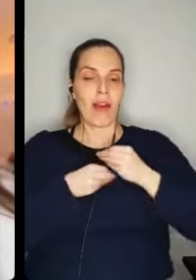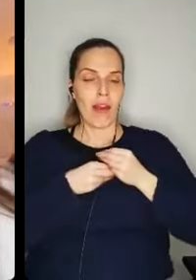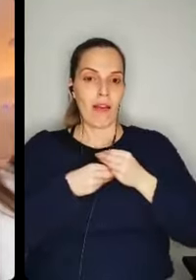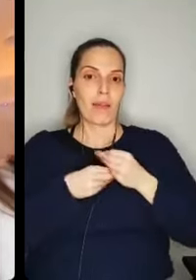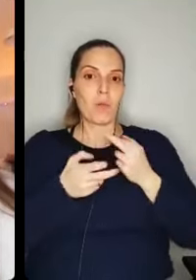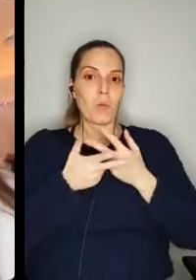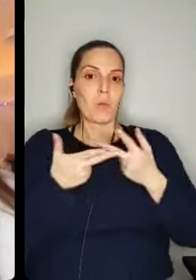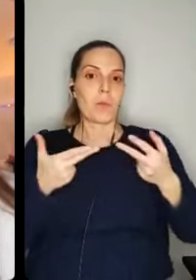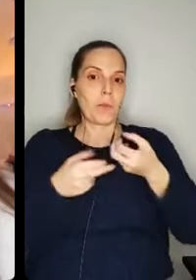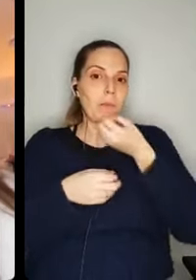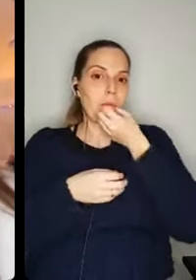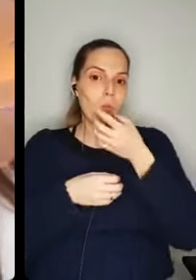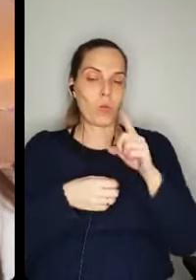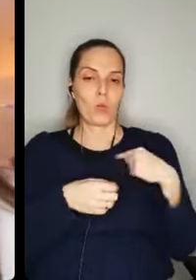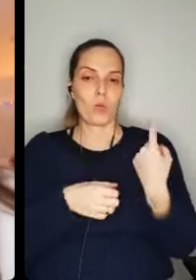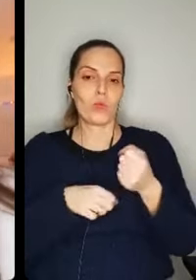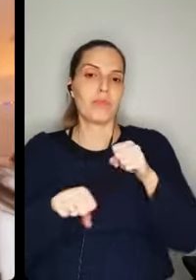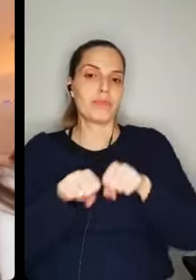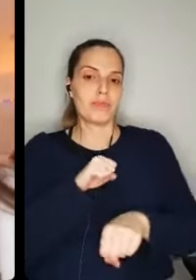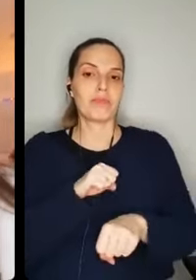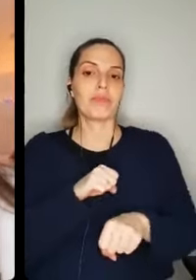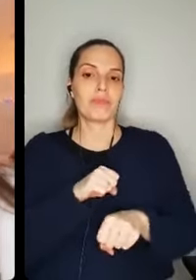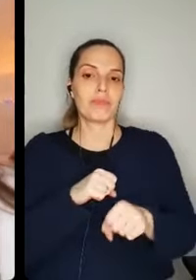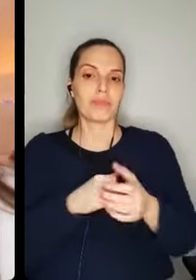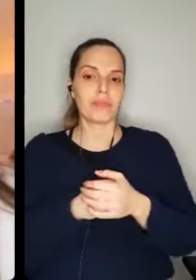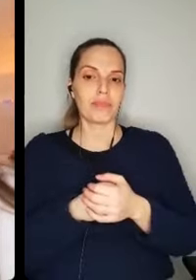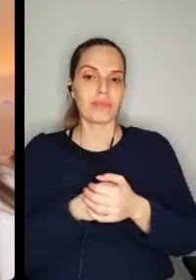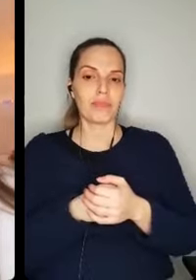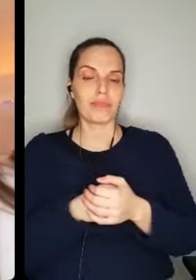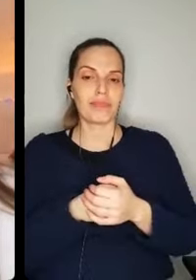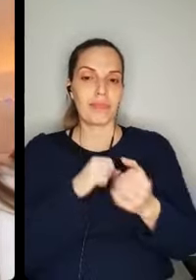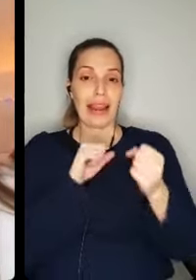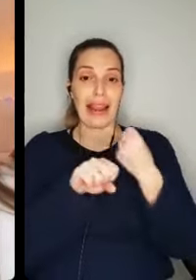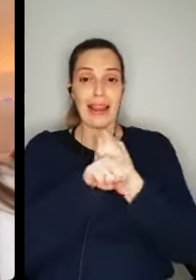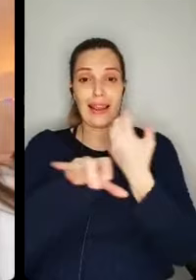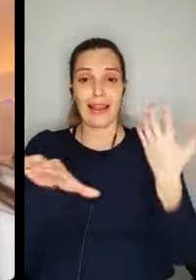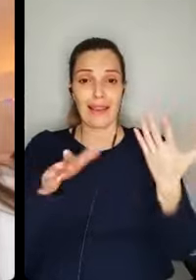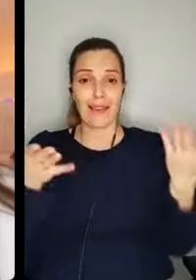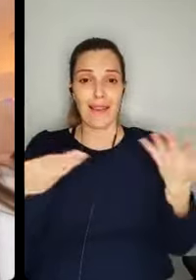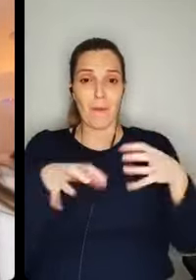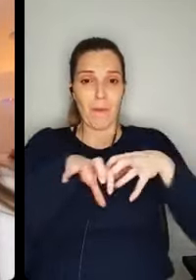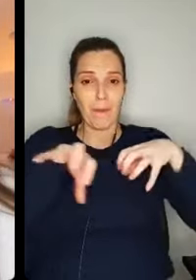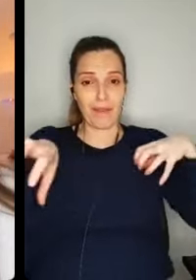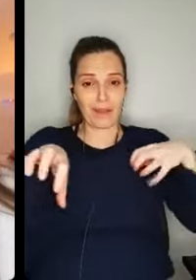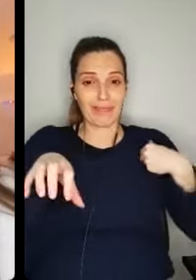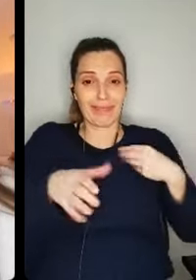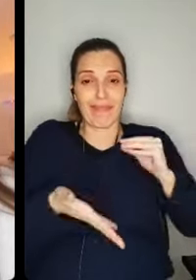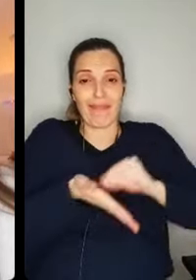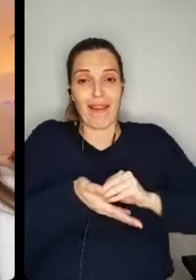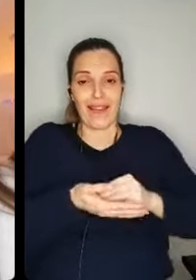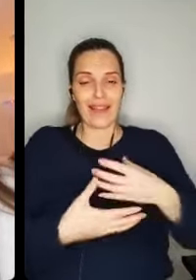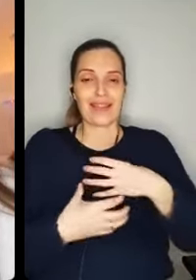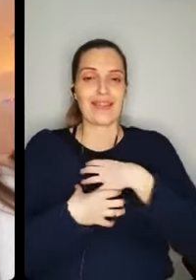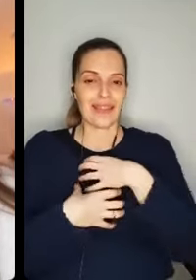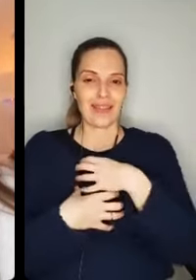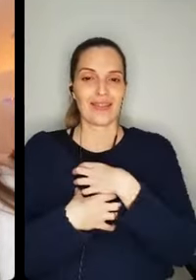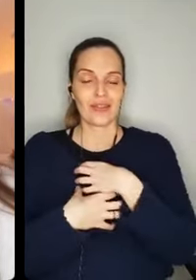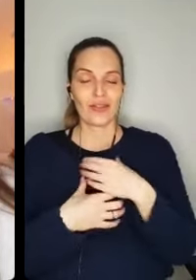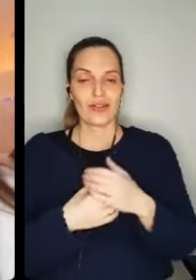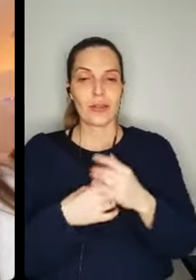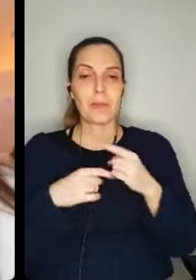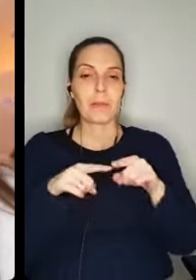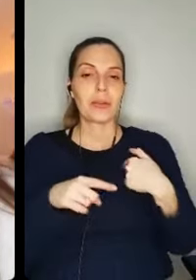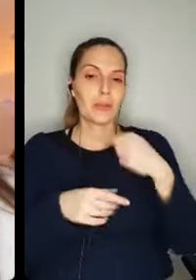assim, né? Inclusive está fazendo um pouco de falta, né, no EAD, mas eu acredito, assim,